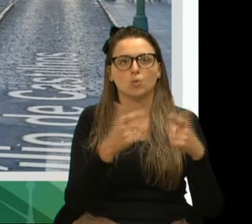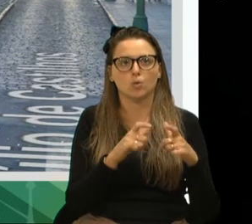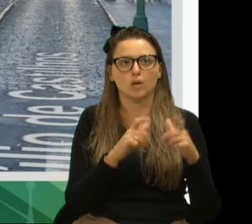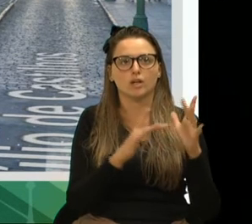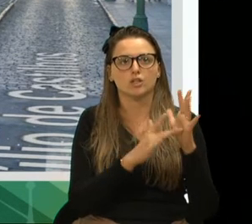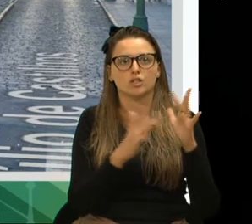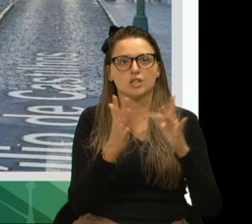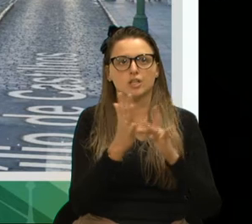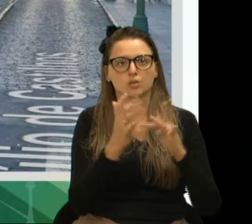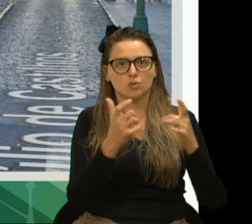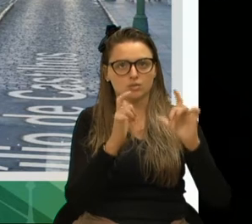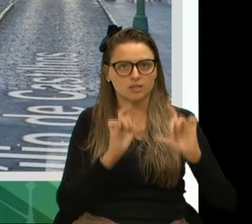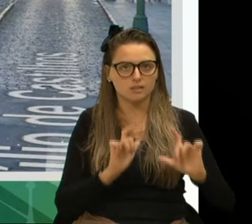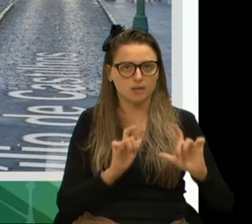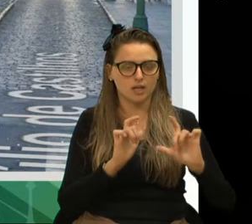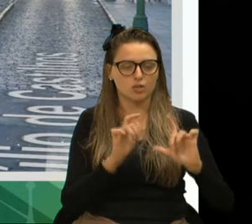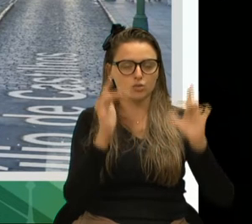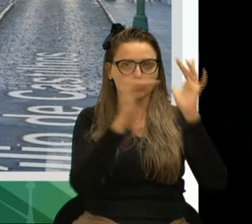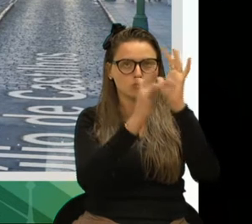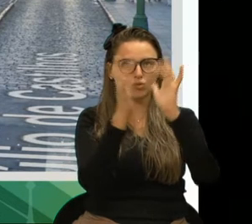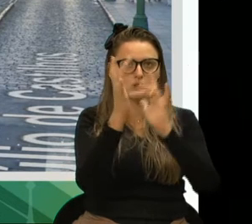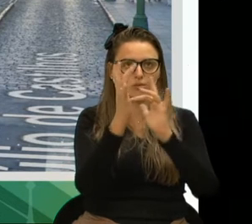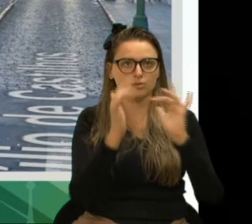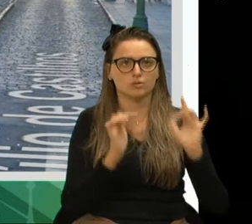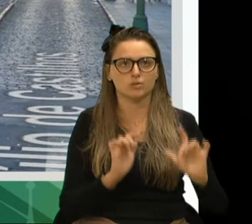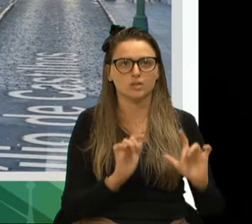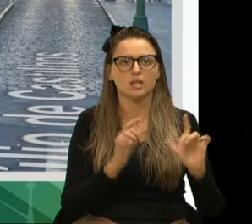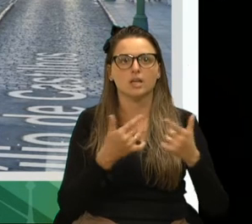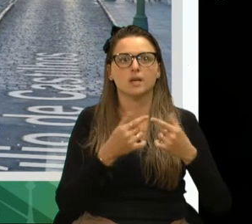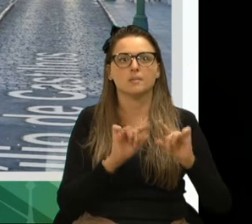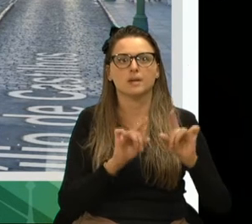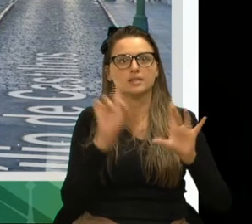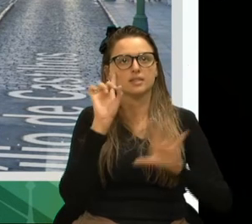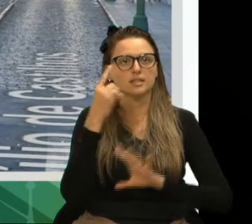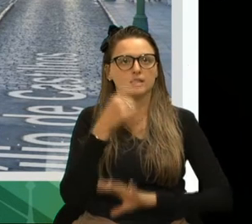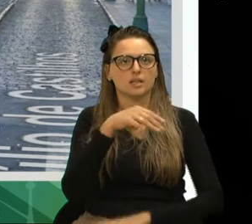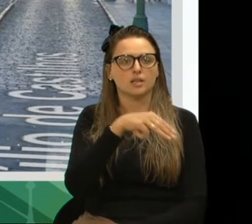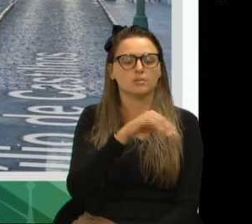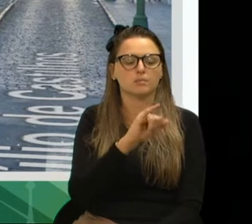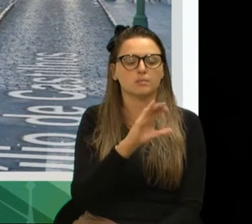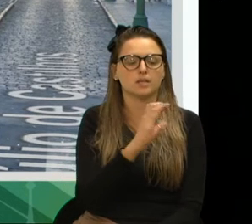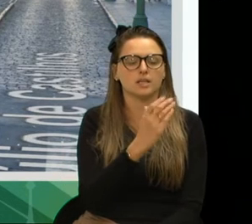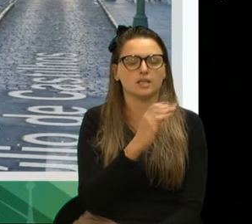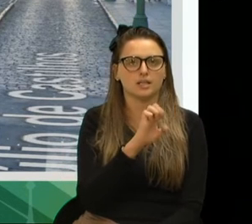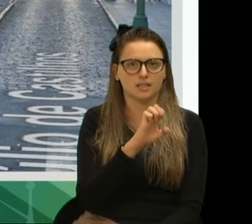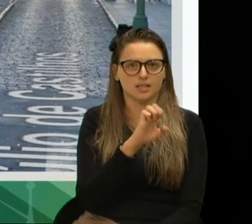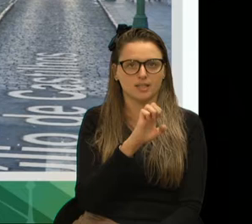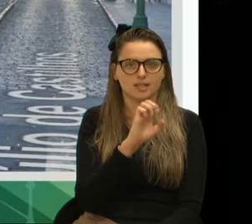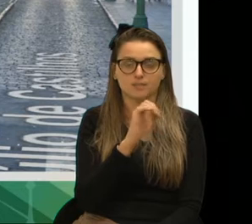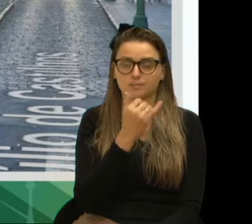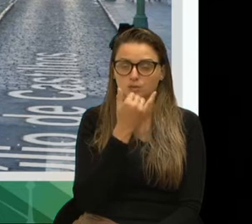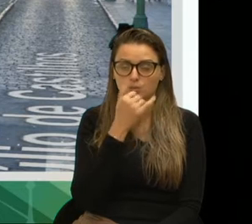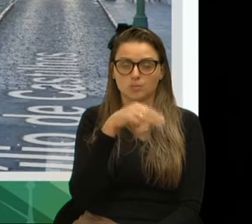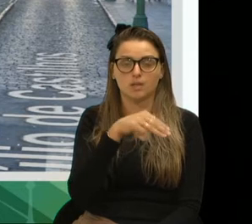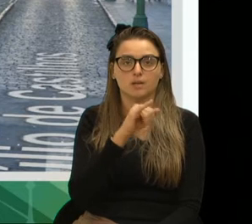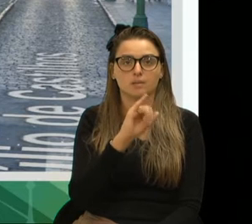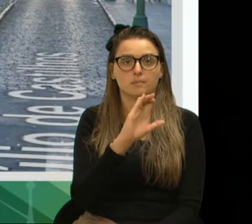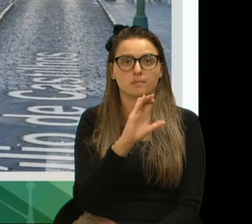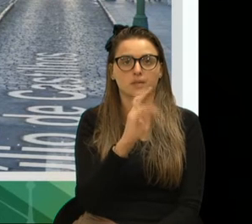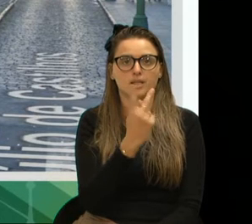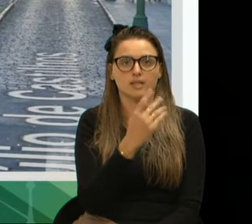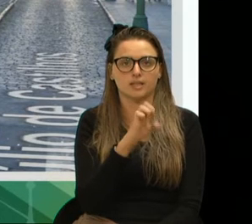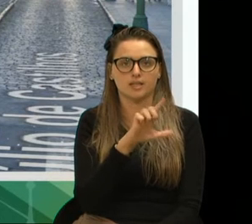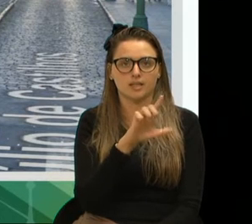Terceiro Milênio, mas na figura do seu precursor, Michelangelo Zambelli, né, que sua arte,